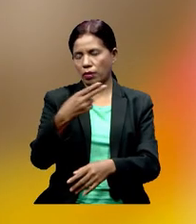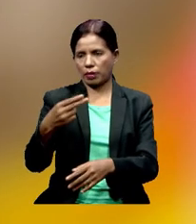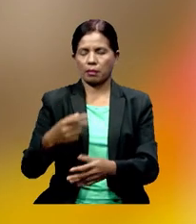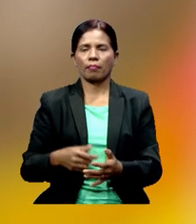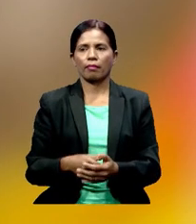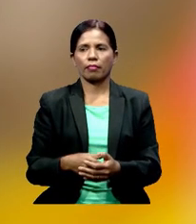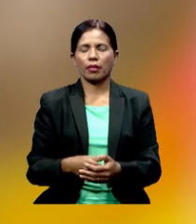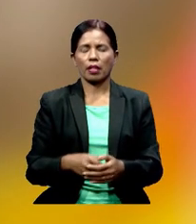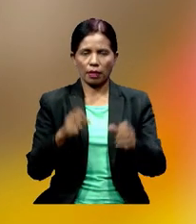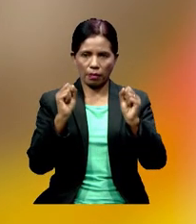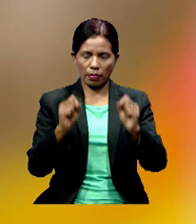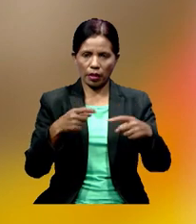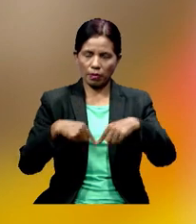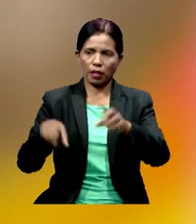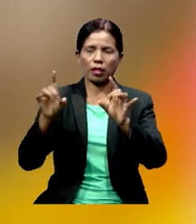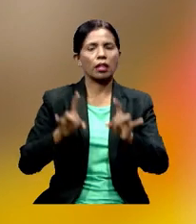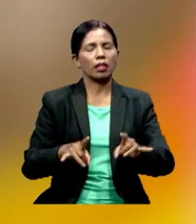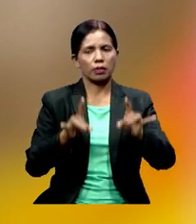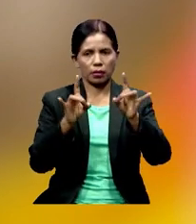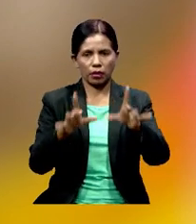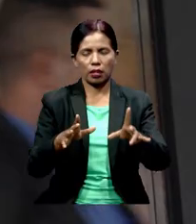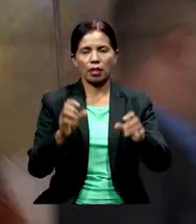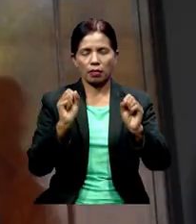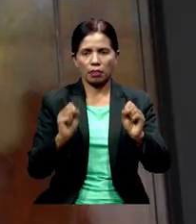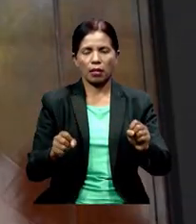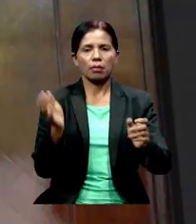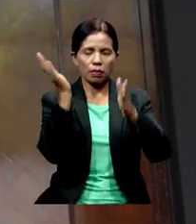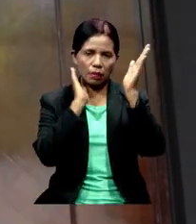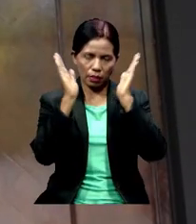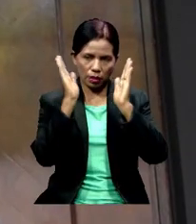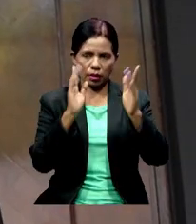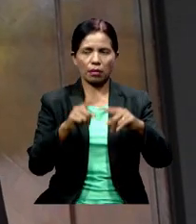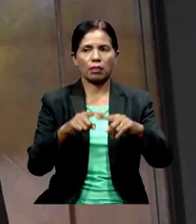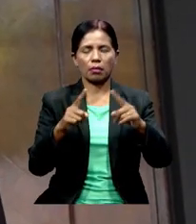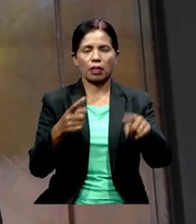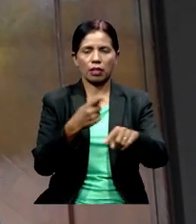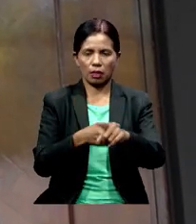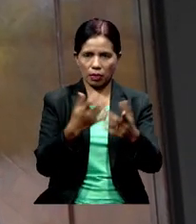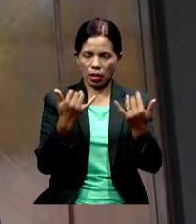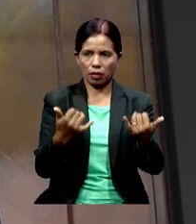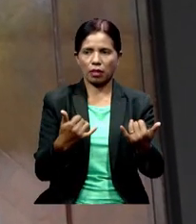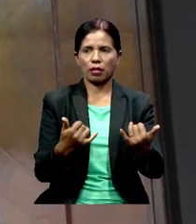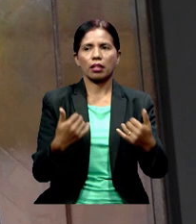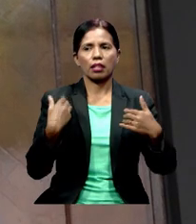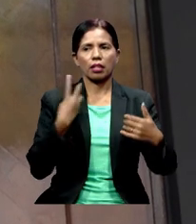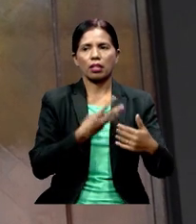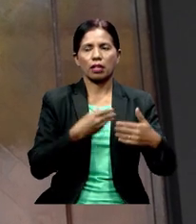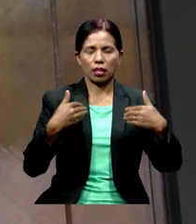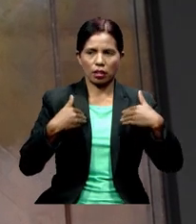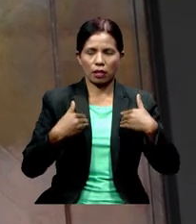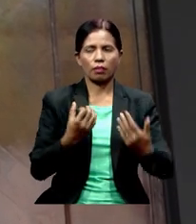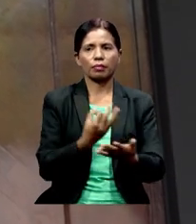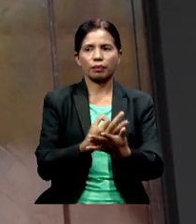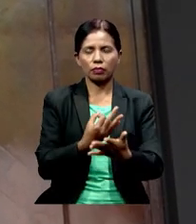ya mos belemos ba ya Australia belemos ba ya Malaysia mai ben este momento e ya mos itamos ya limitações ba